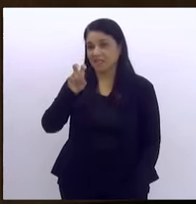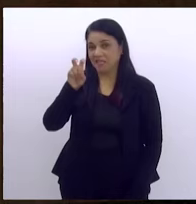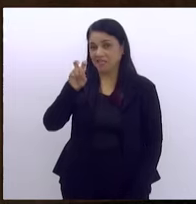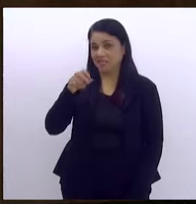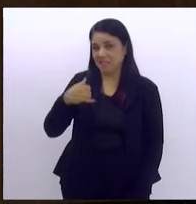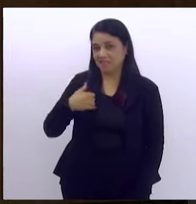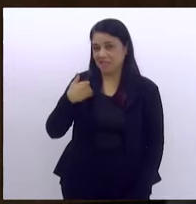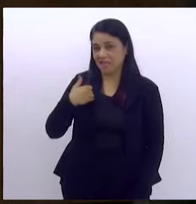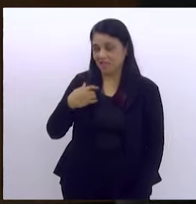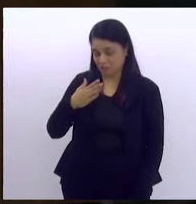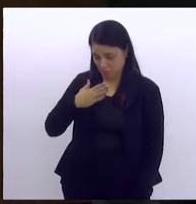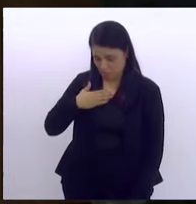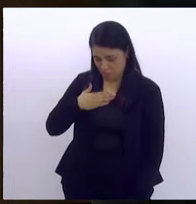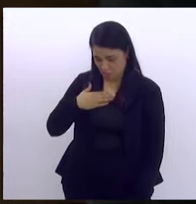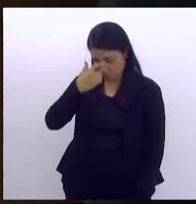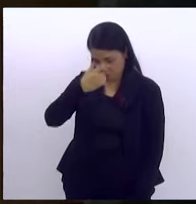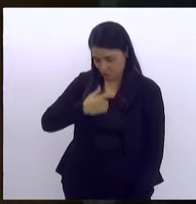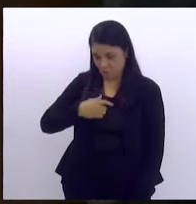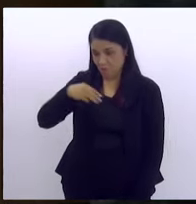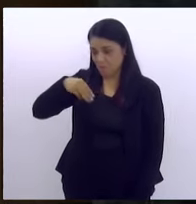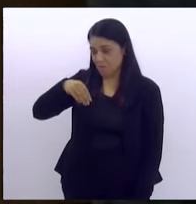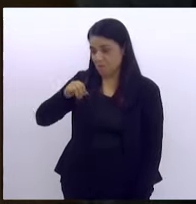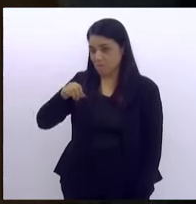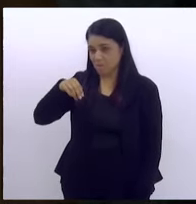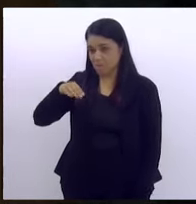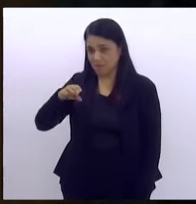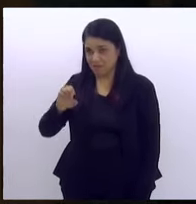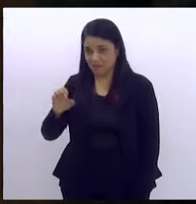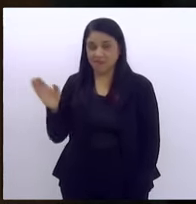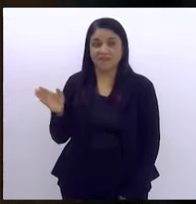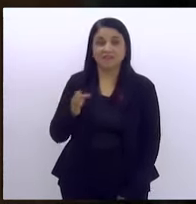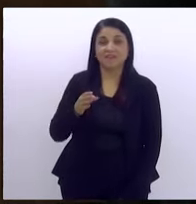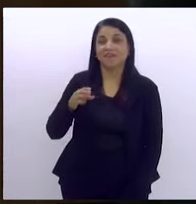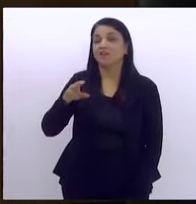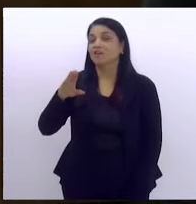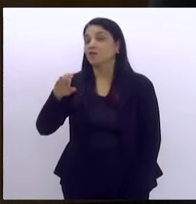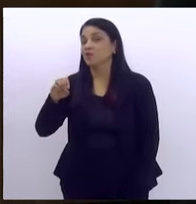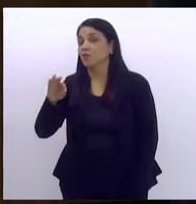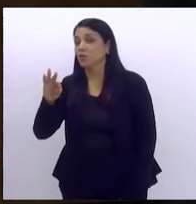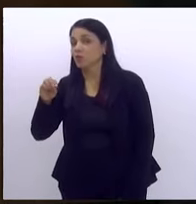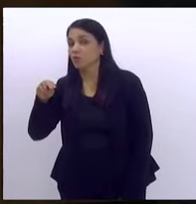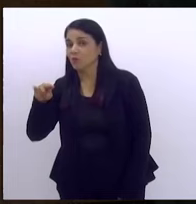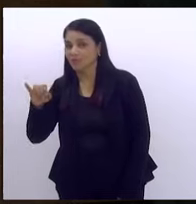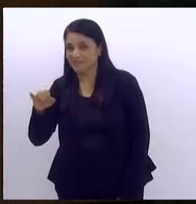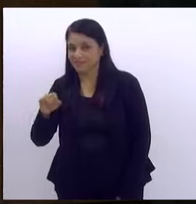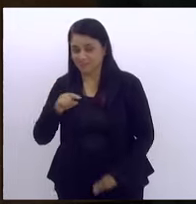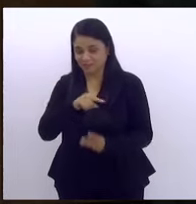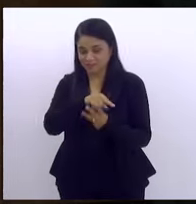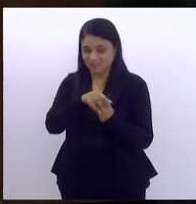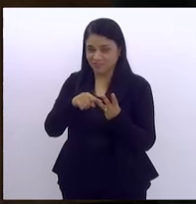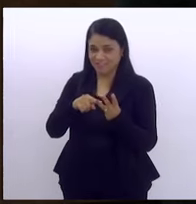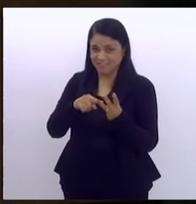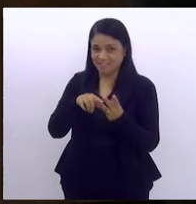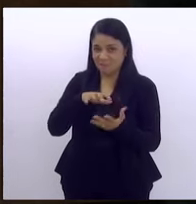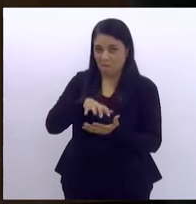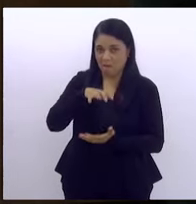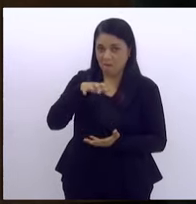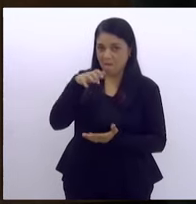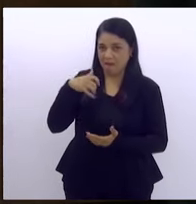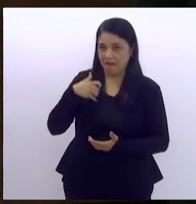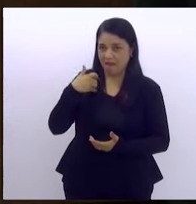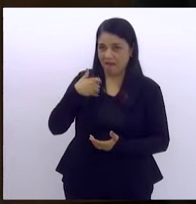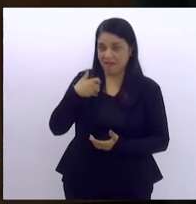e o nosso querido deputado Otônio. Quinta idade, e disfarçado ali